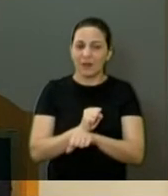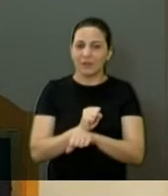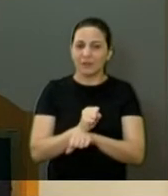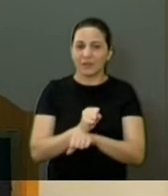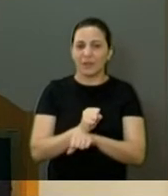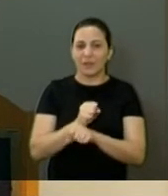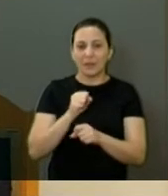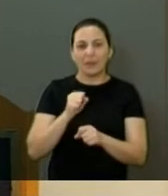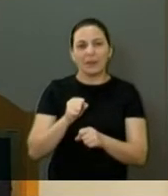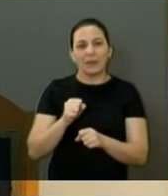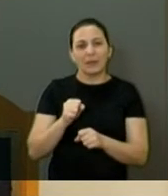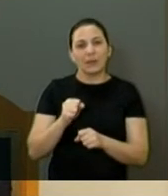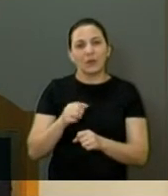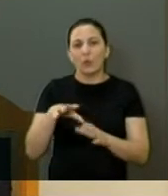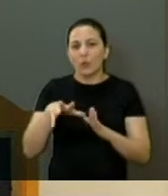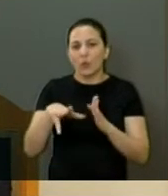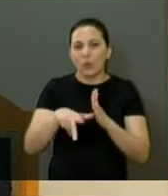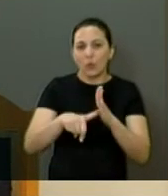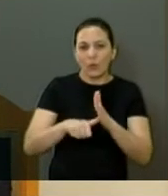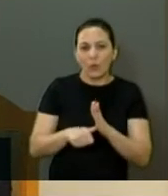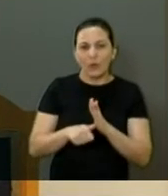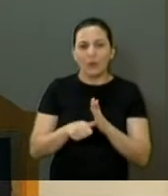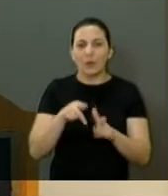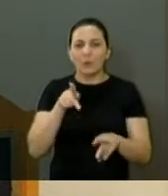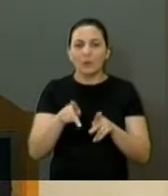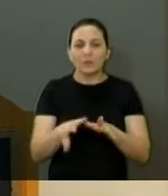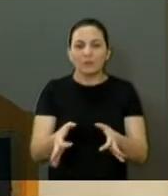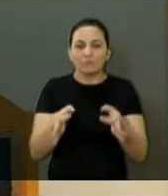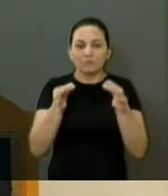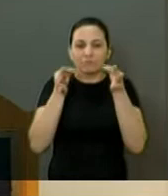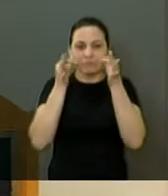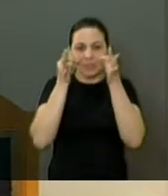ao batv população tem que se atentar isso